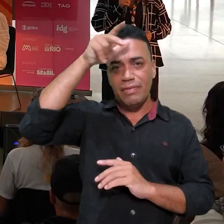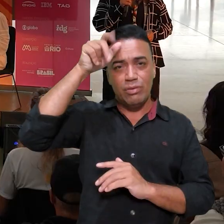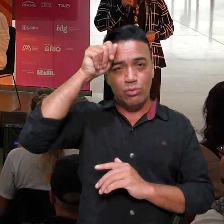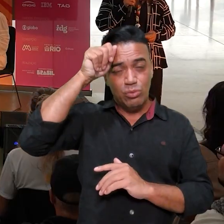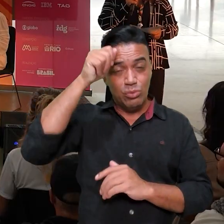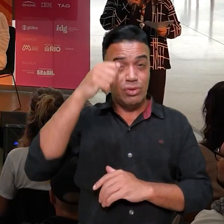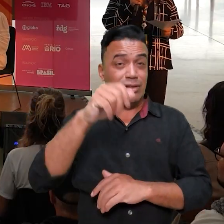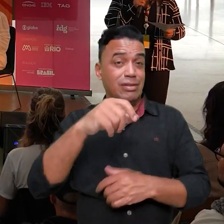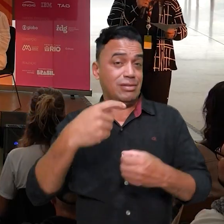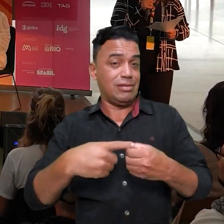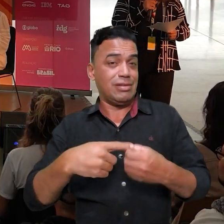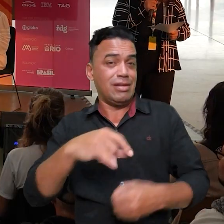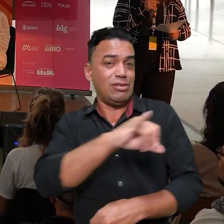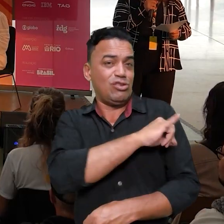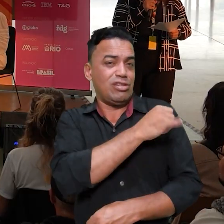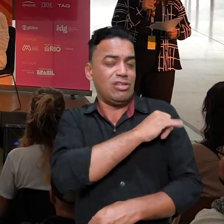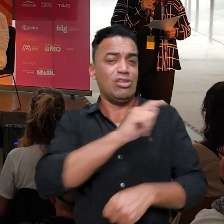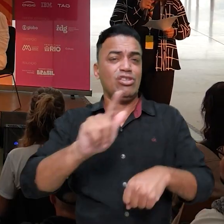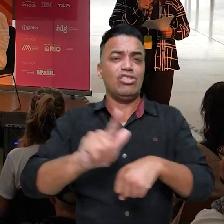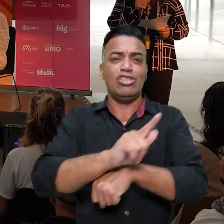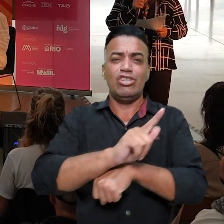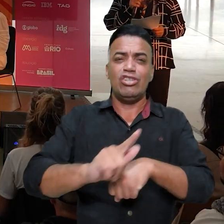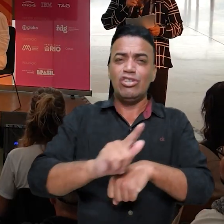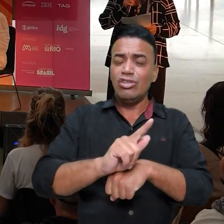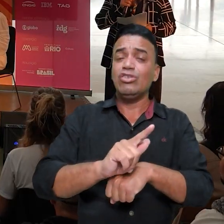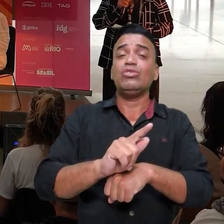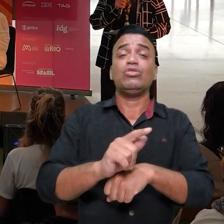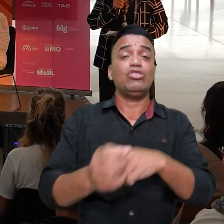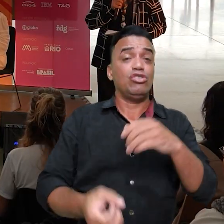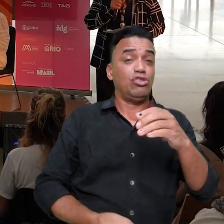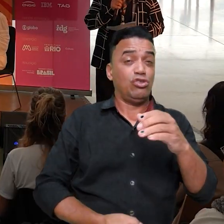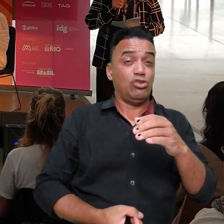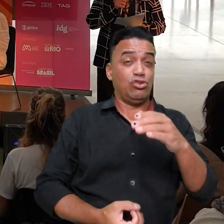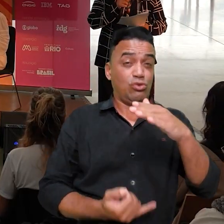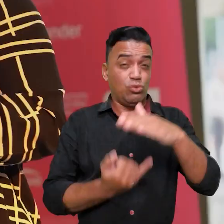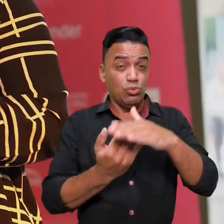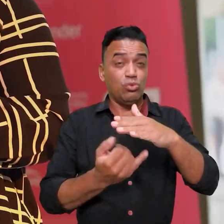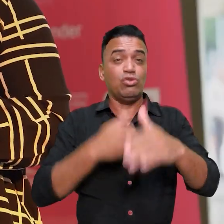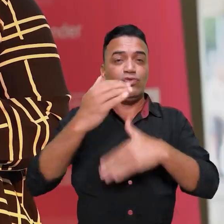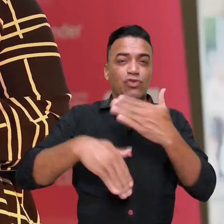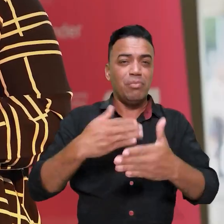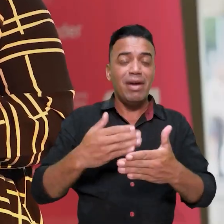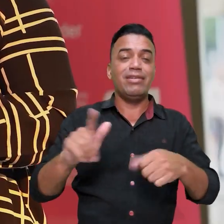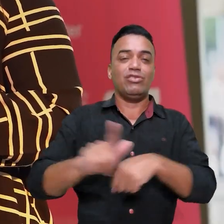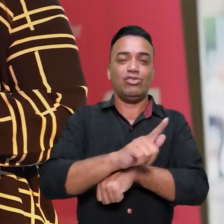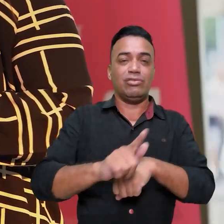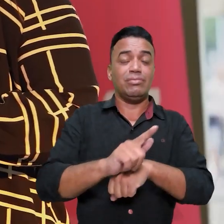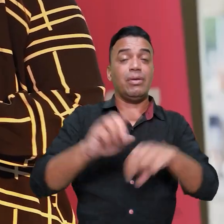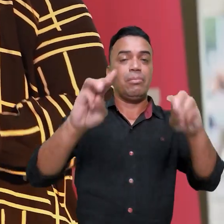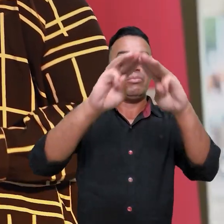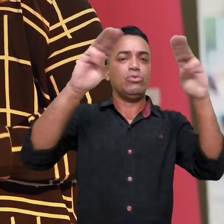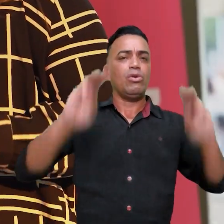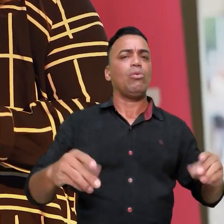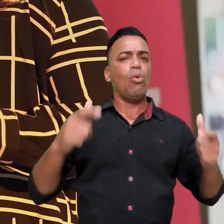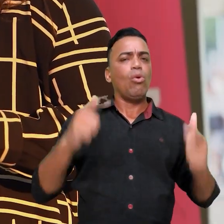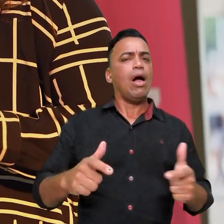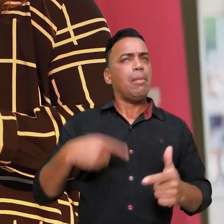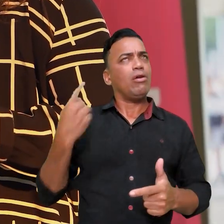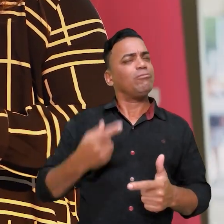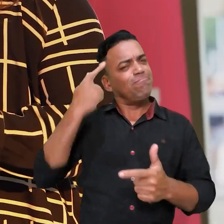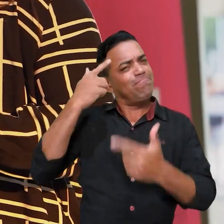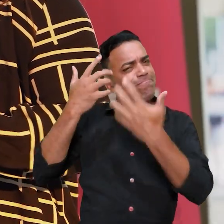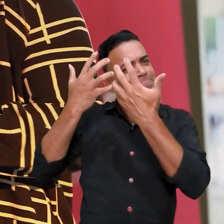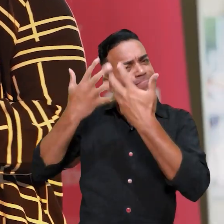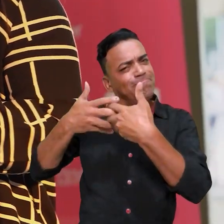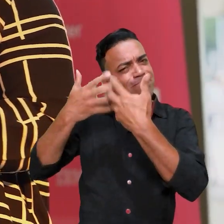Janeiro, gerido pelo IDG, que é o Instituto de Desenvolvimento e Gestão. O museu existe como um espaço para que a gente possa